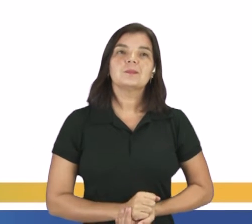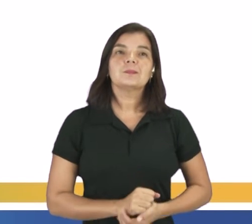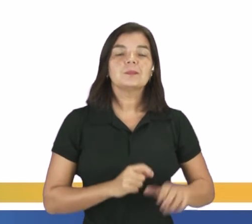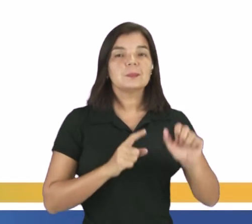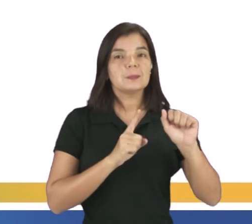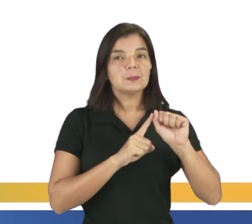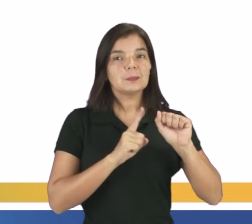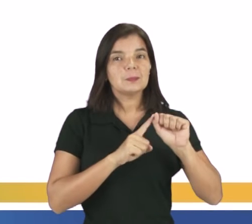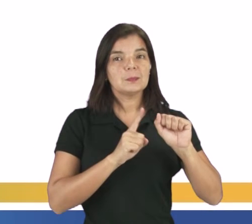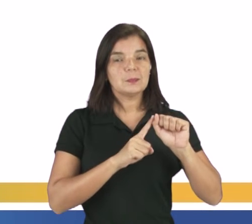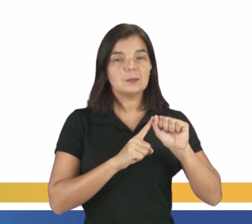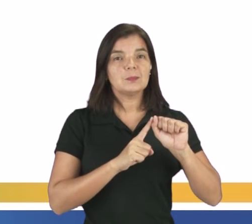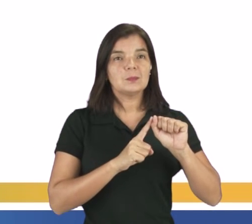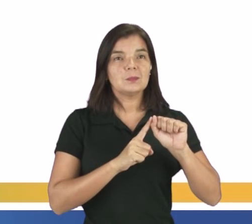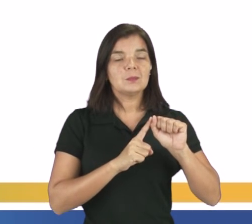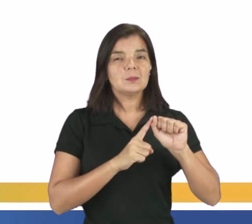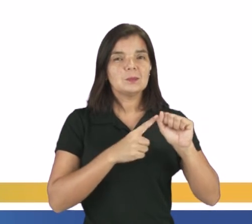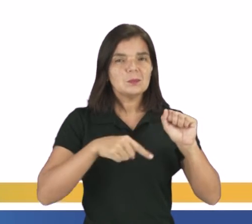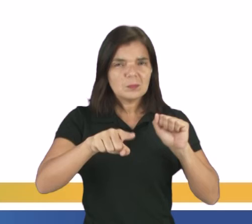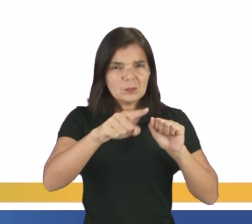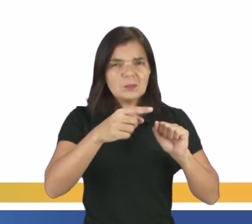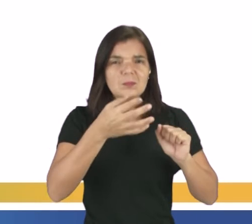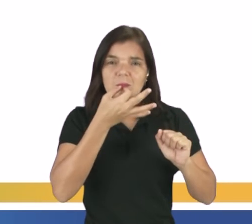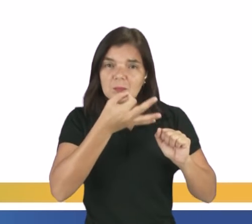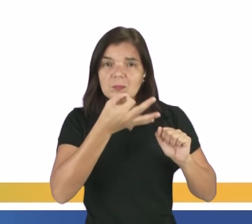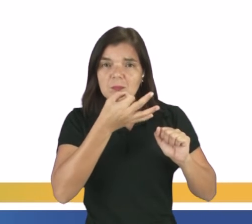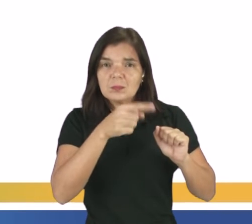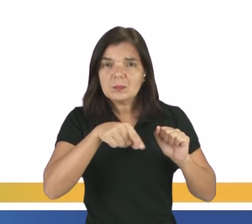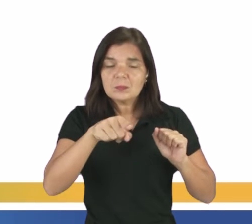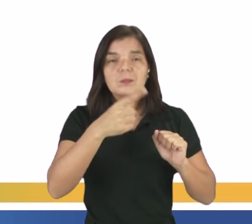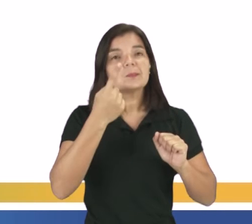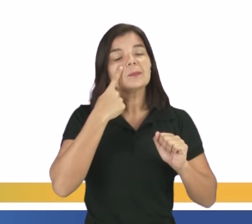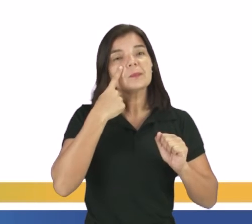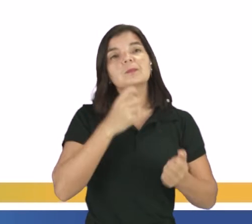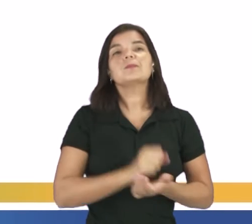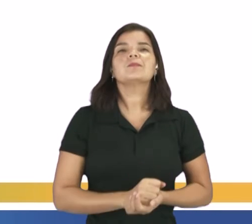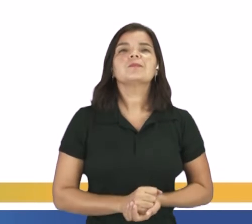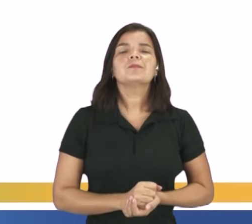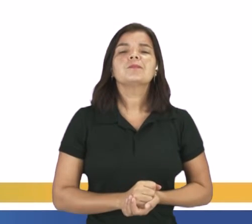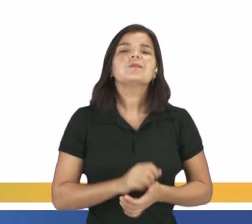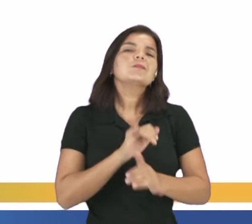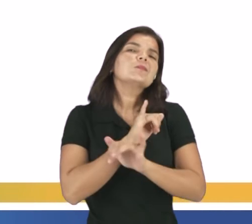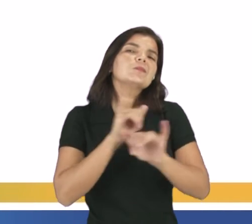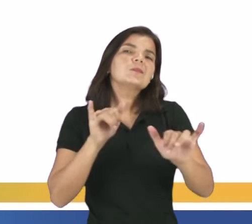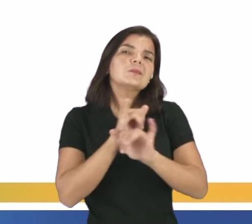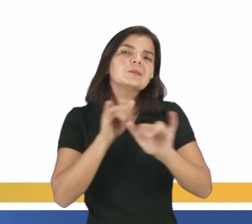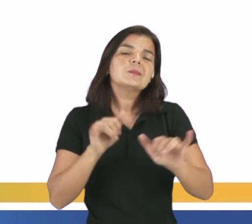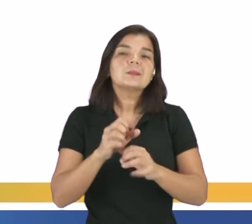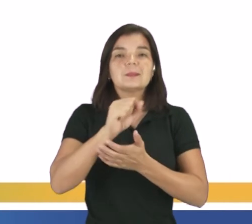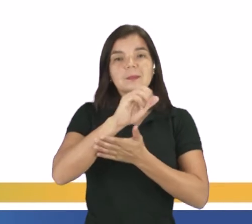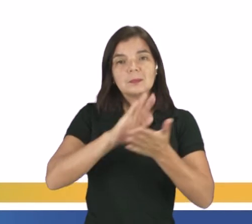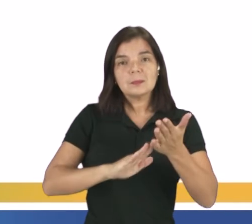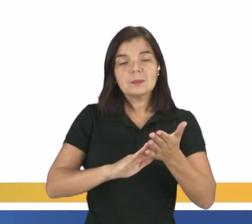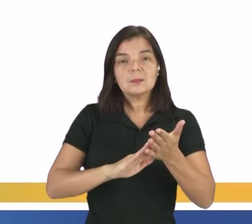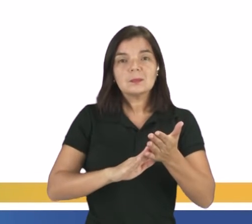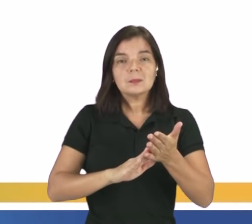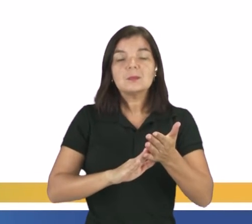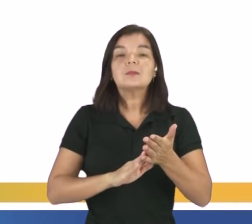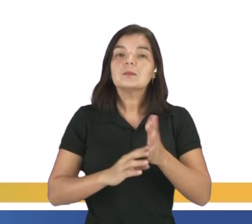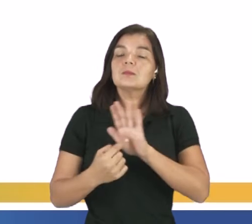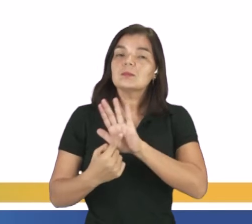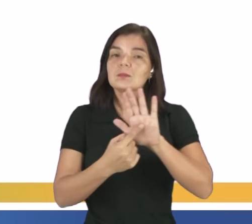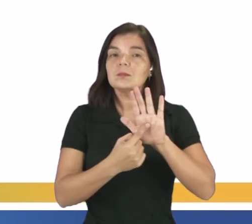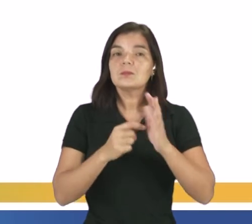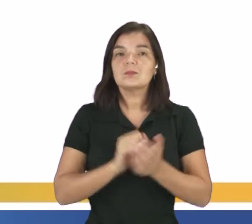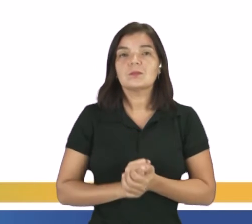mola? Alguém tem algum palpite? Vamos lá. Que informação esse exercício está me